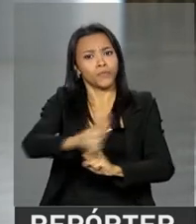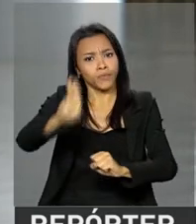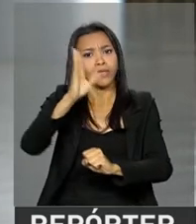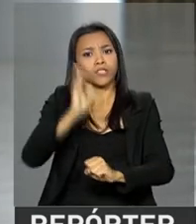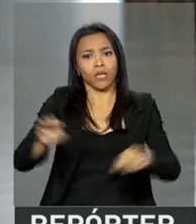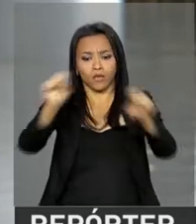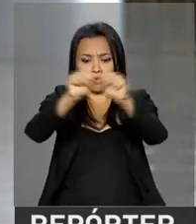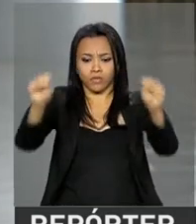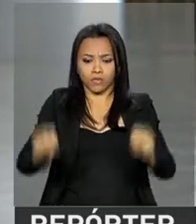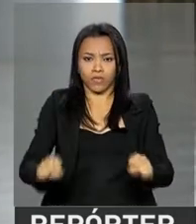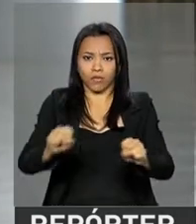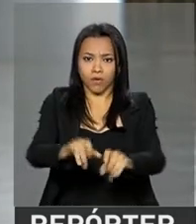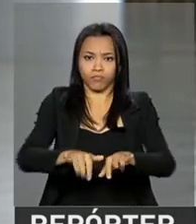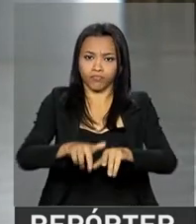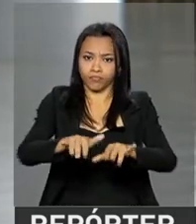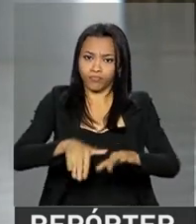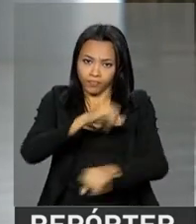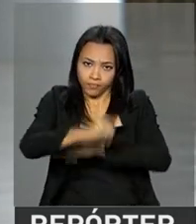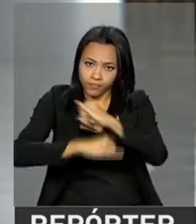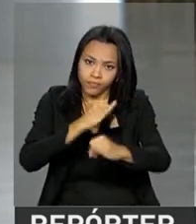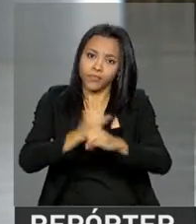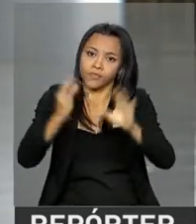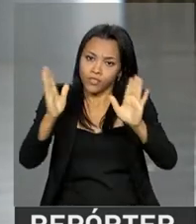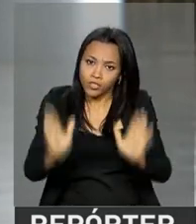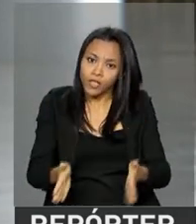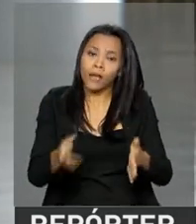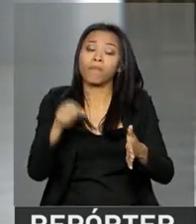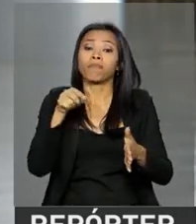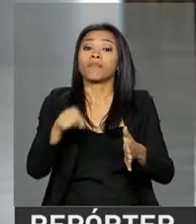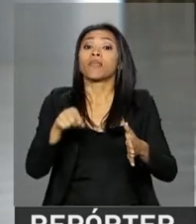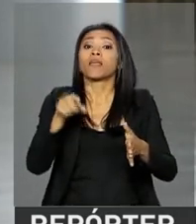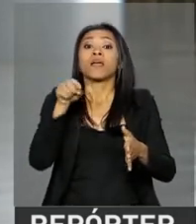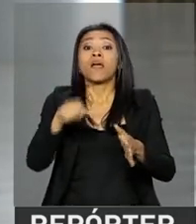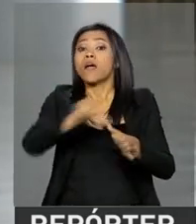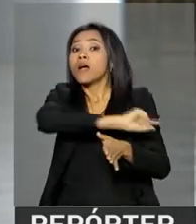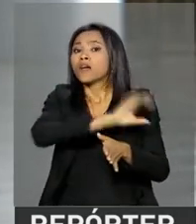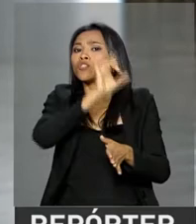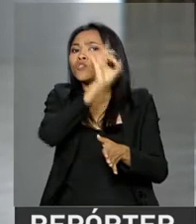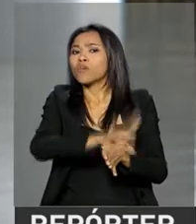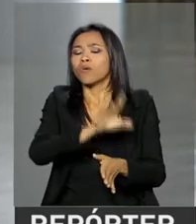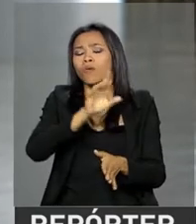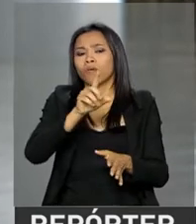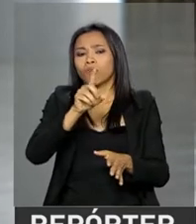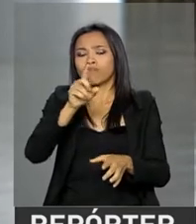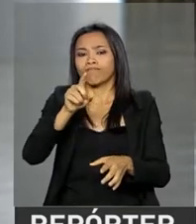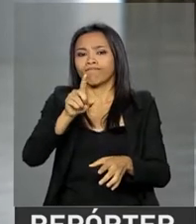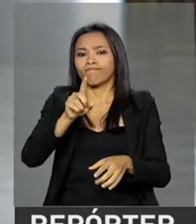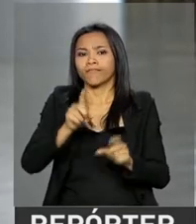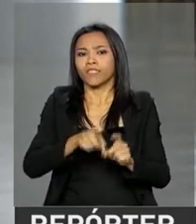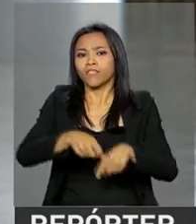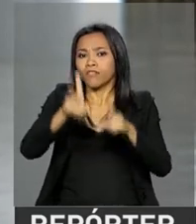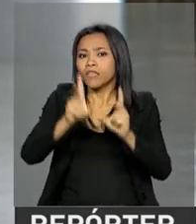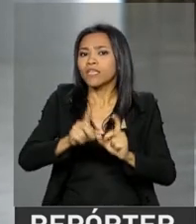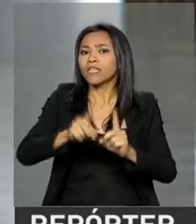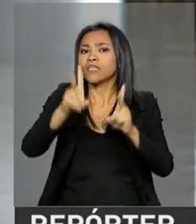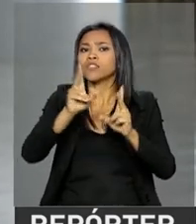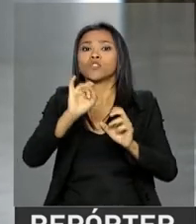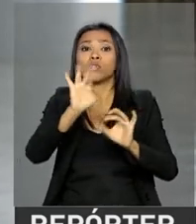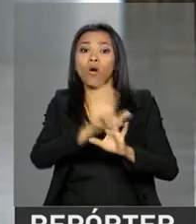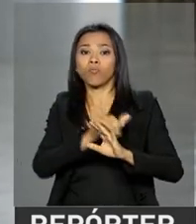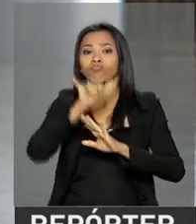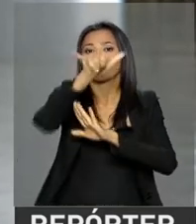do Comércio Exterior. Até agora, essa ferramenta ela estava disponível apenas para as exportações feitas através dos